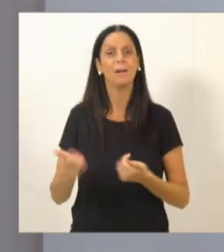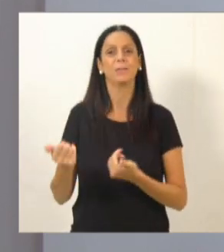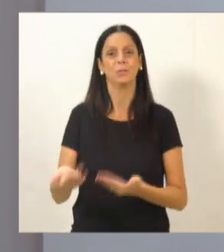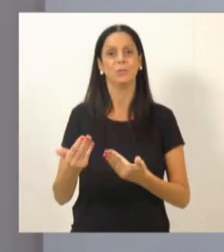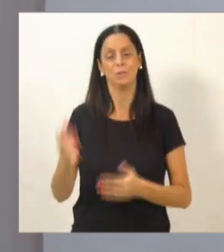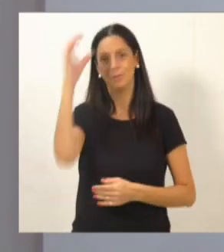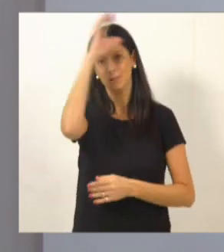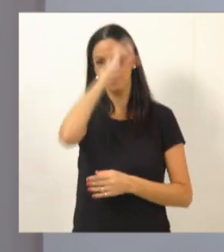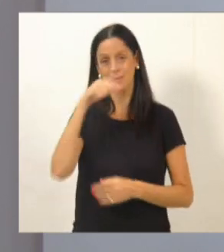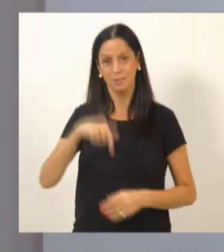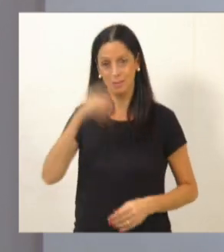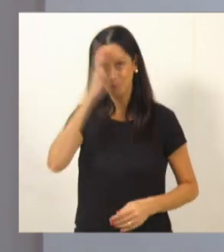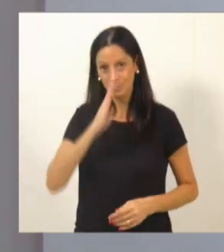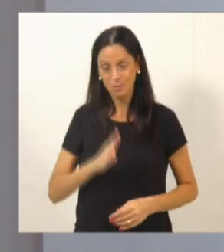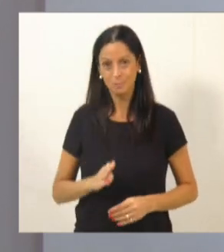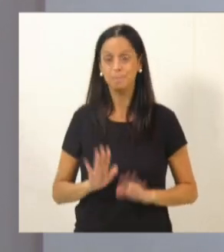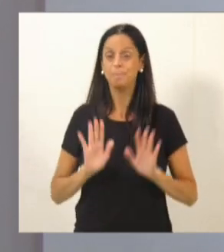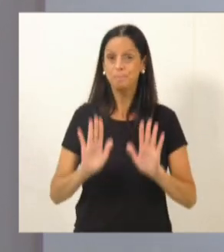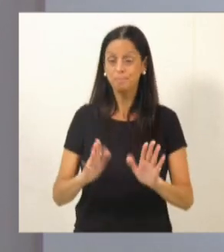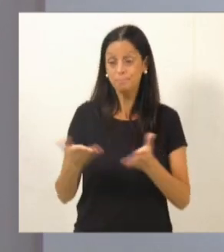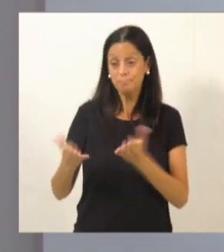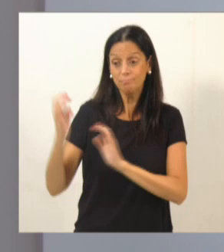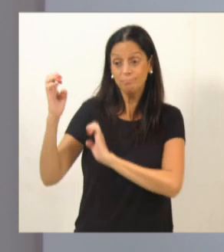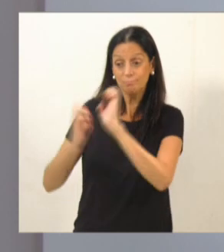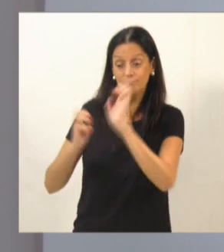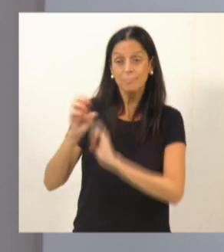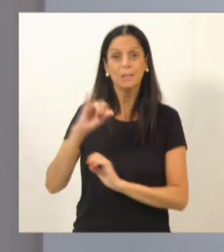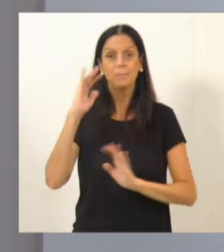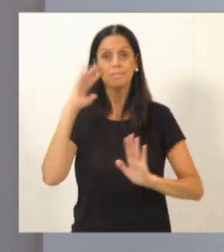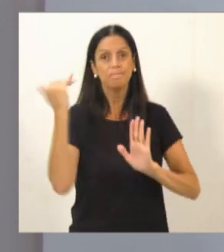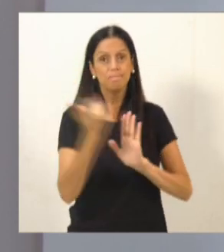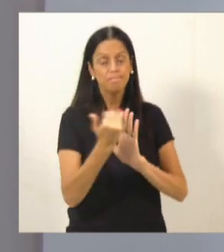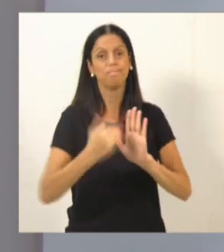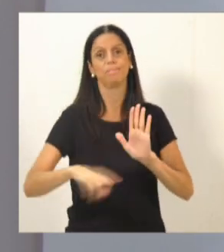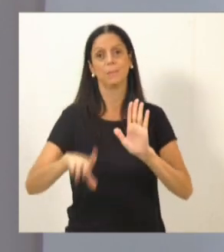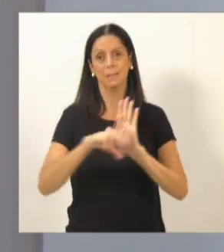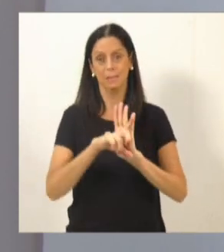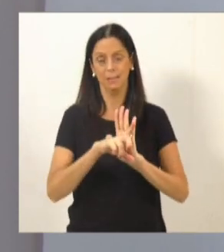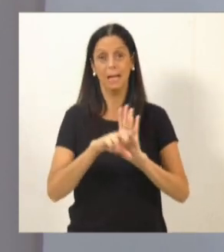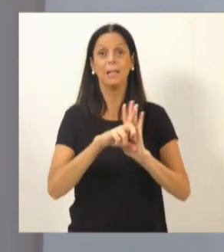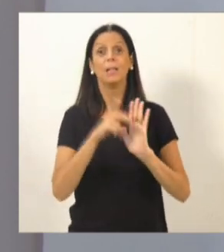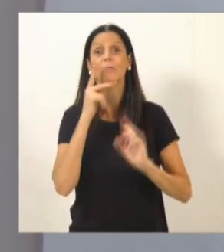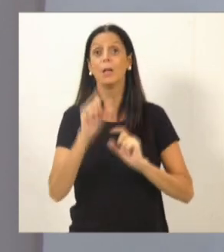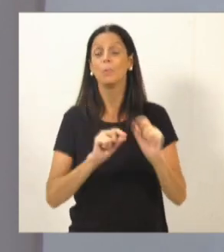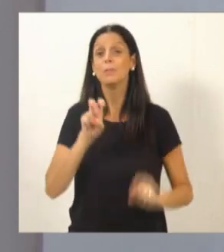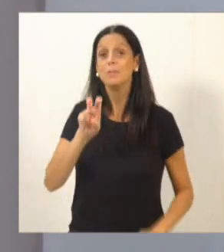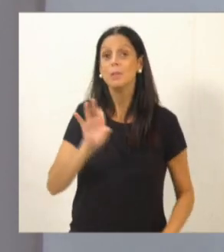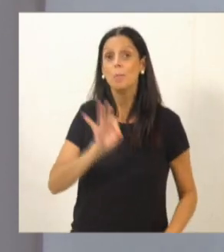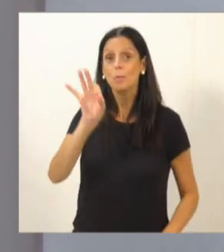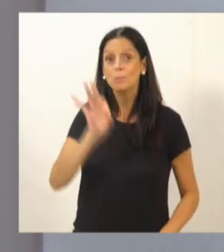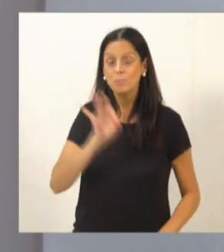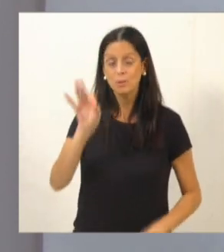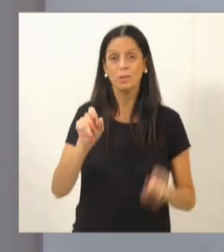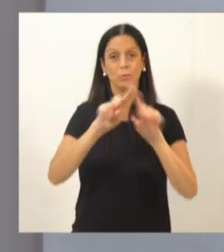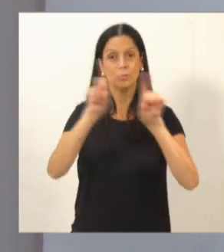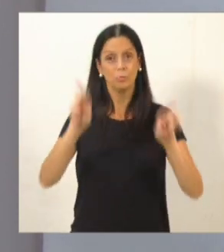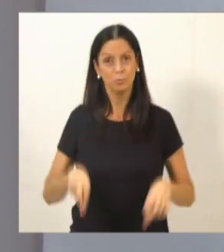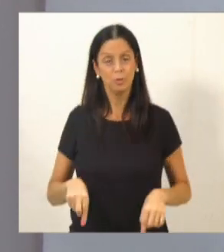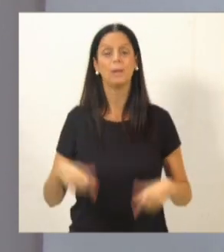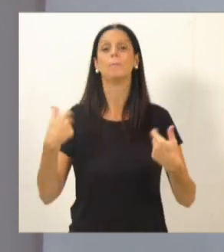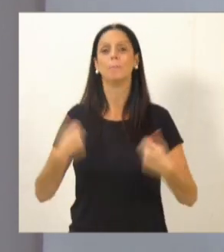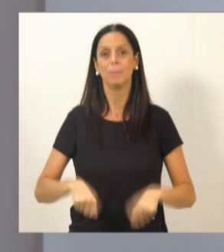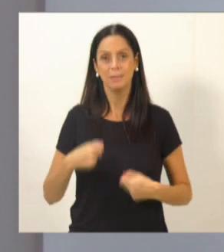Brasil. Hoje, se as empresas atendessem a lei diz assim, 5% dos colaboradores das empresas têm que ser